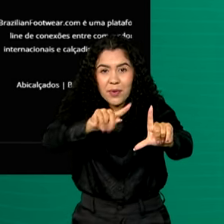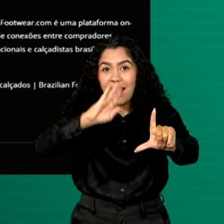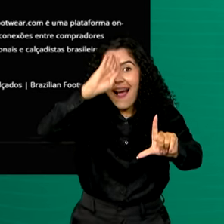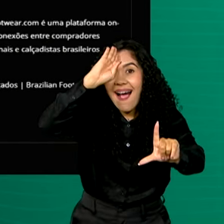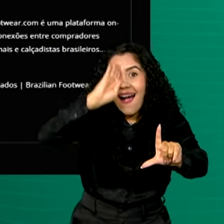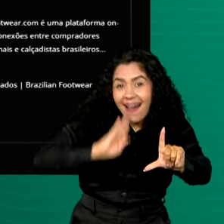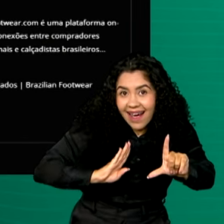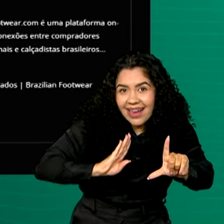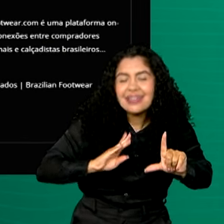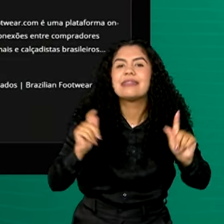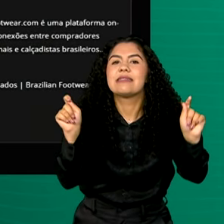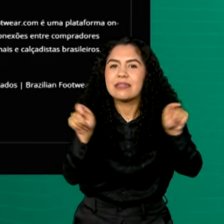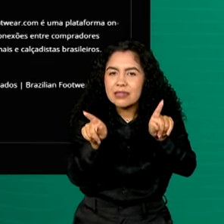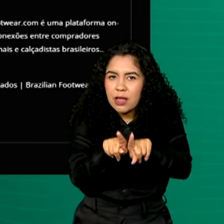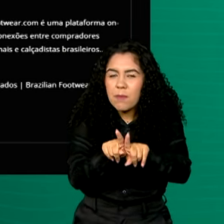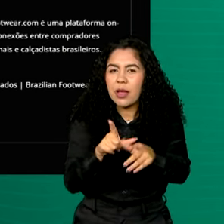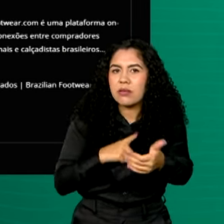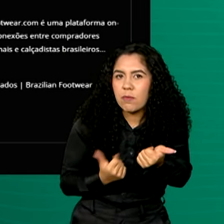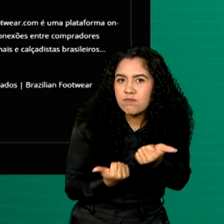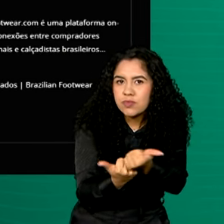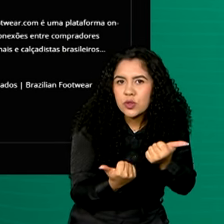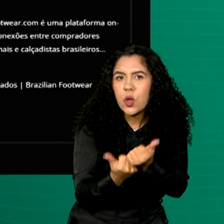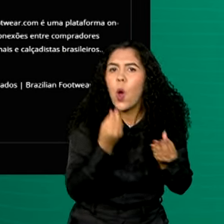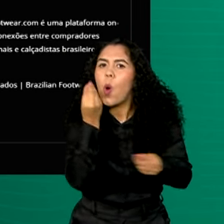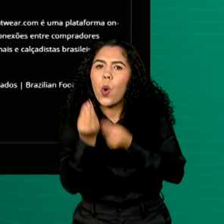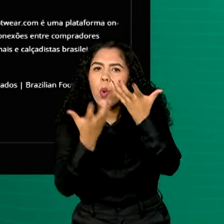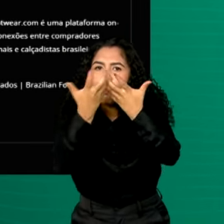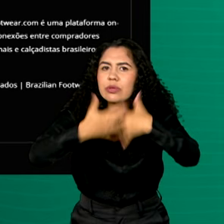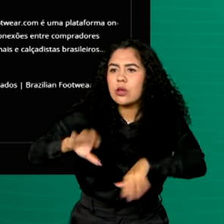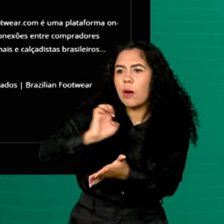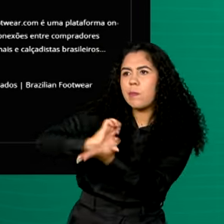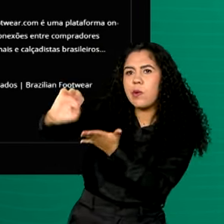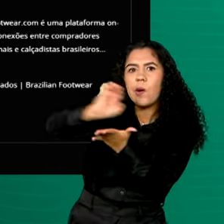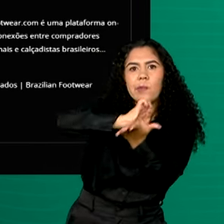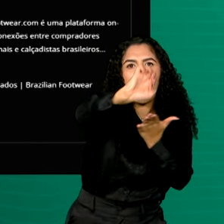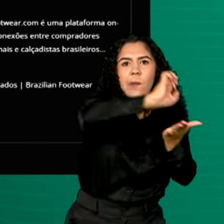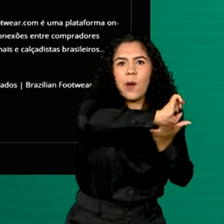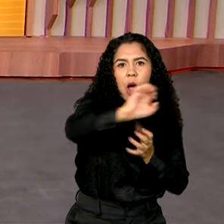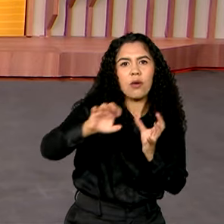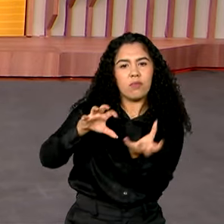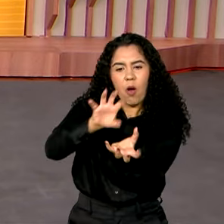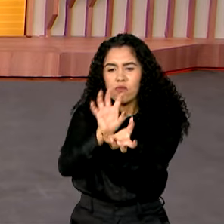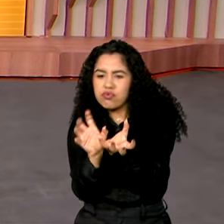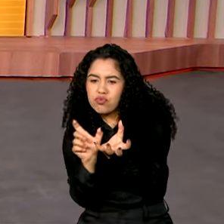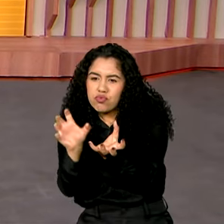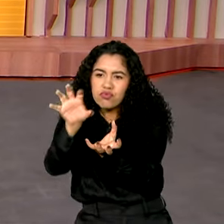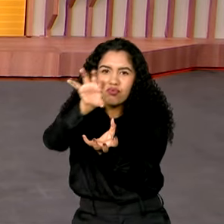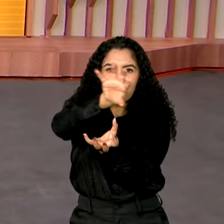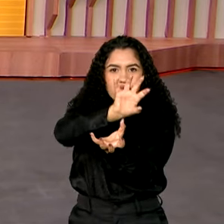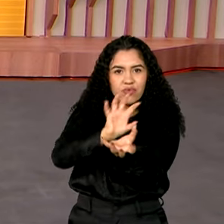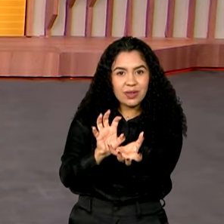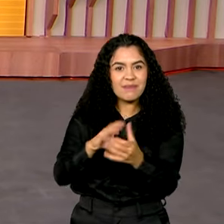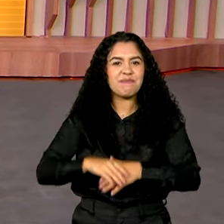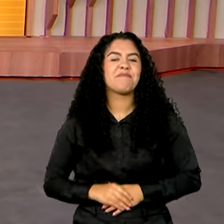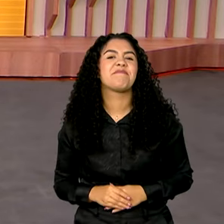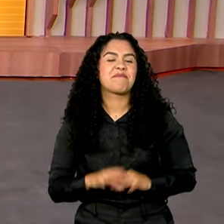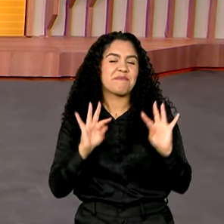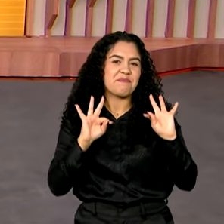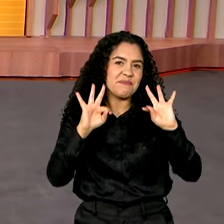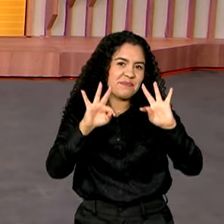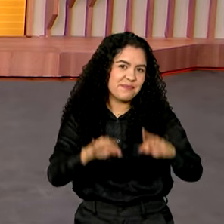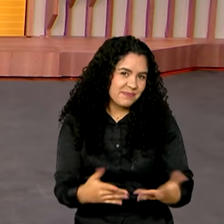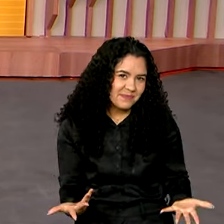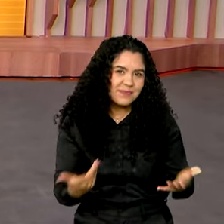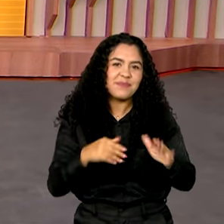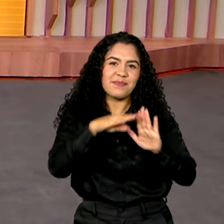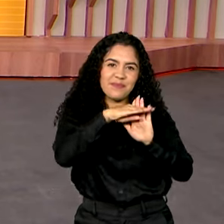oferece suporte às exportações para todos os continentes. E é isso, então, Brasil em Dia